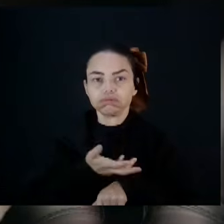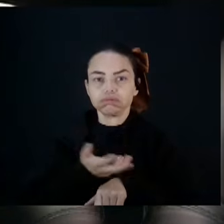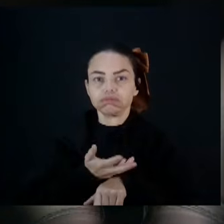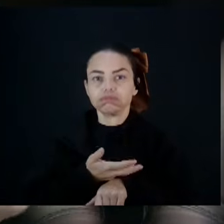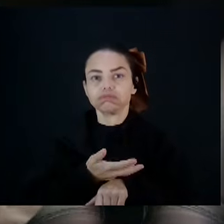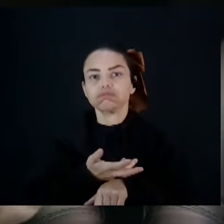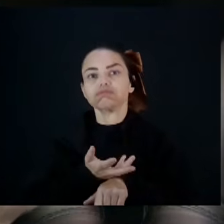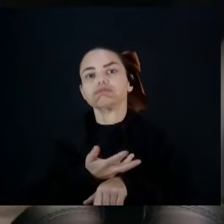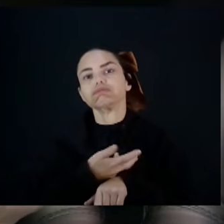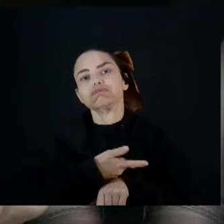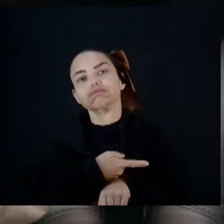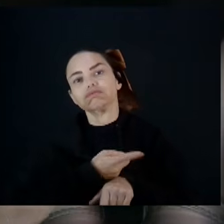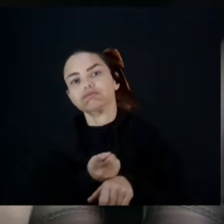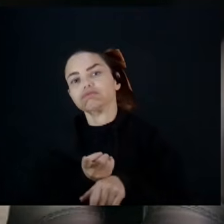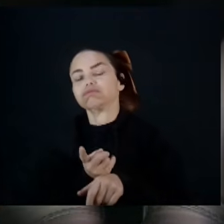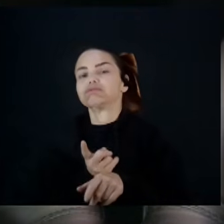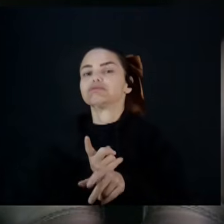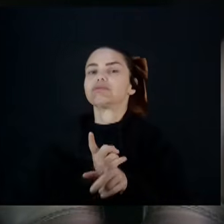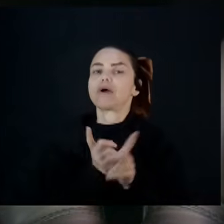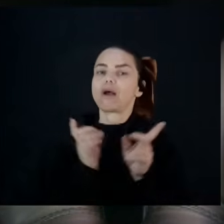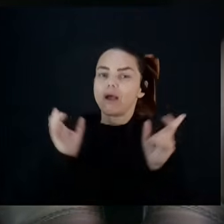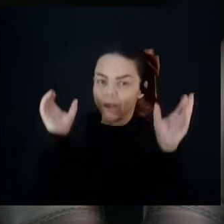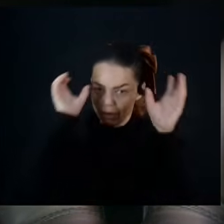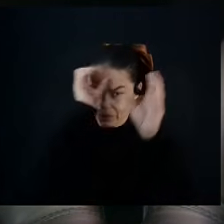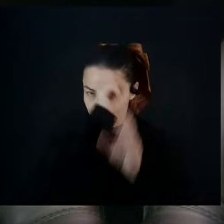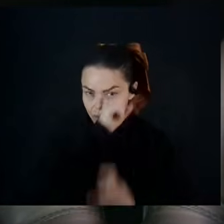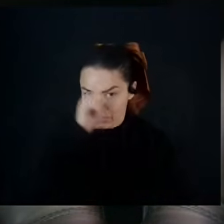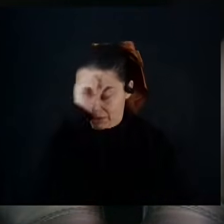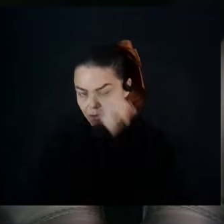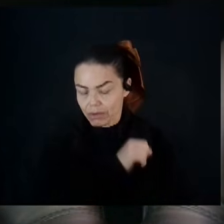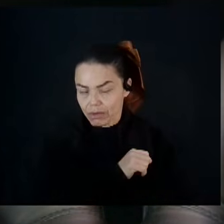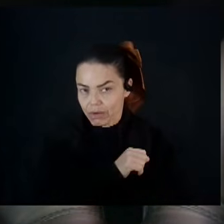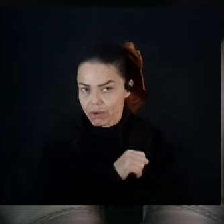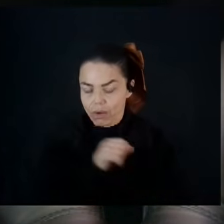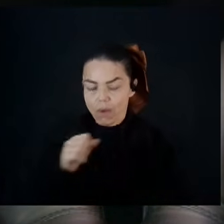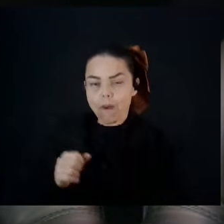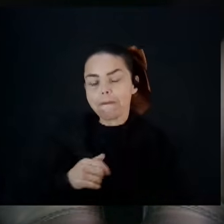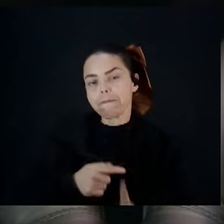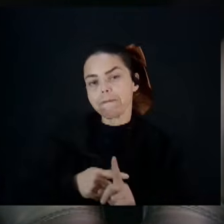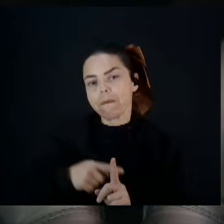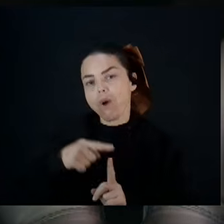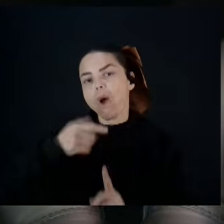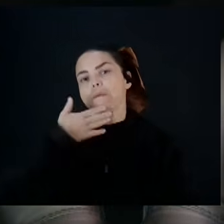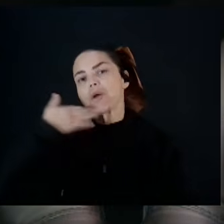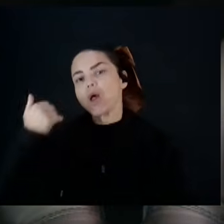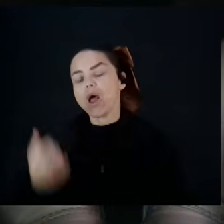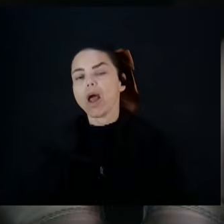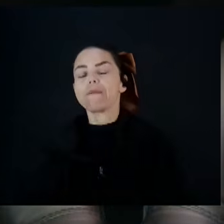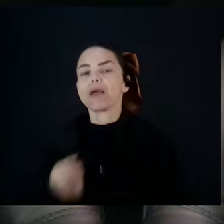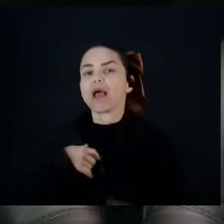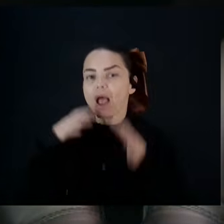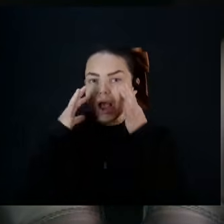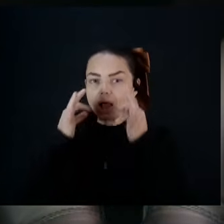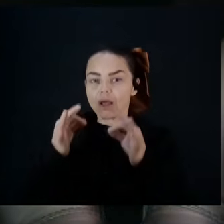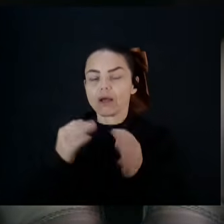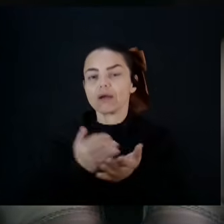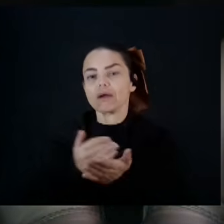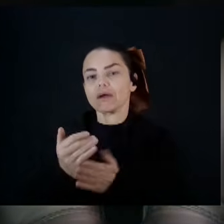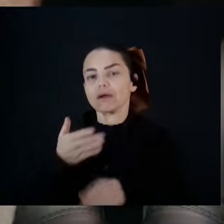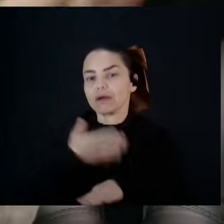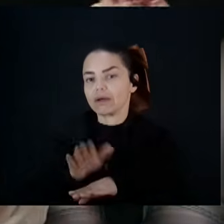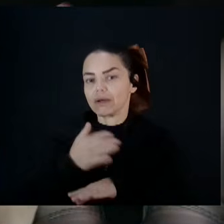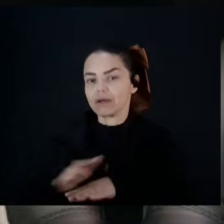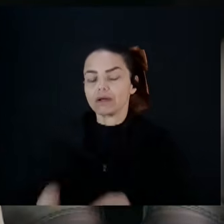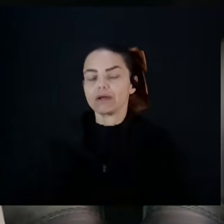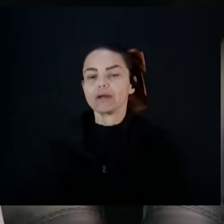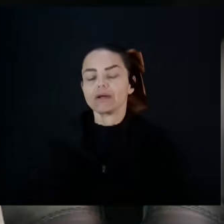aprendendo, sabe? Eu vou aumentando a minha percepção. Eu estou simplesmente começando com um exercício bem de tranquilizar o meu